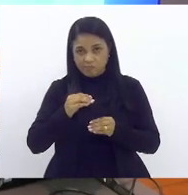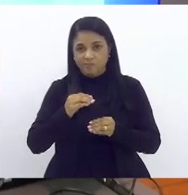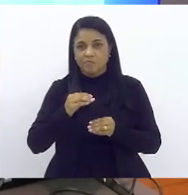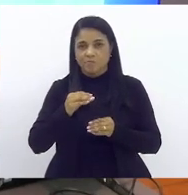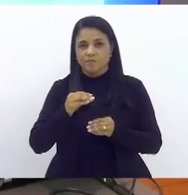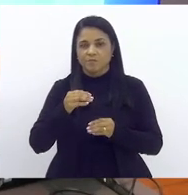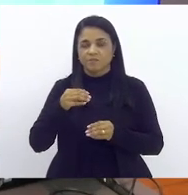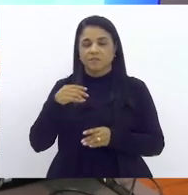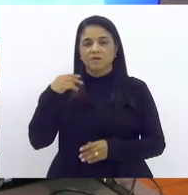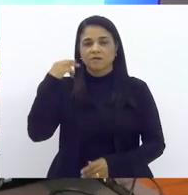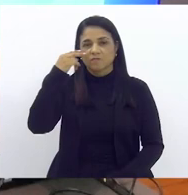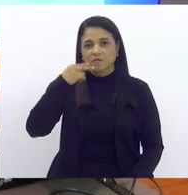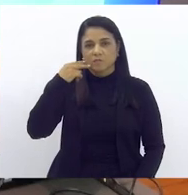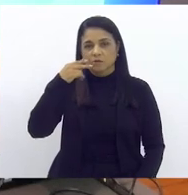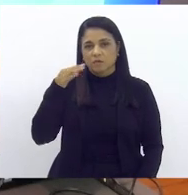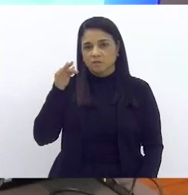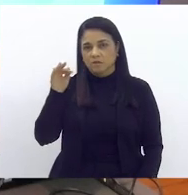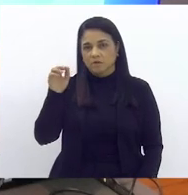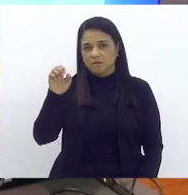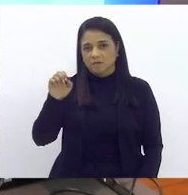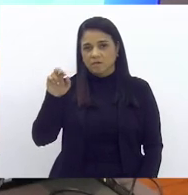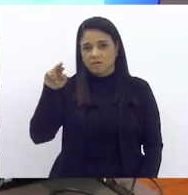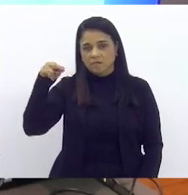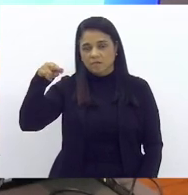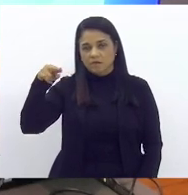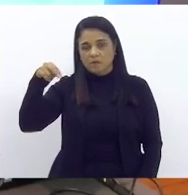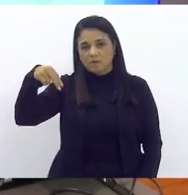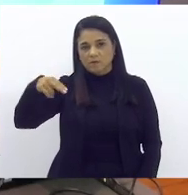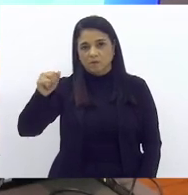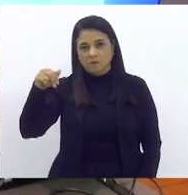O tempo está curto, mas Fernanda fazer sua saudação.